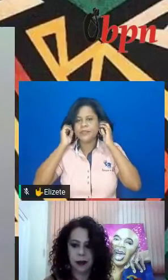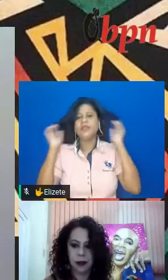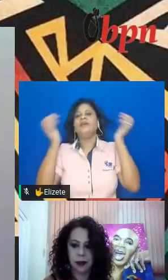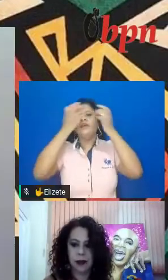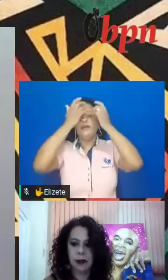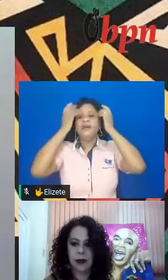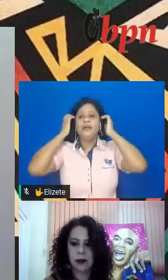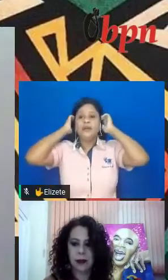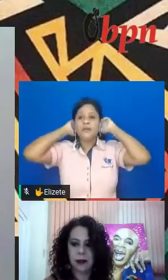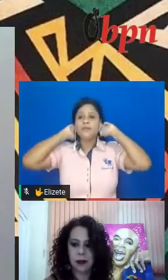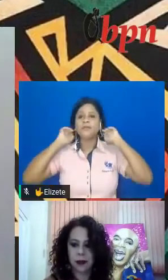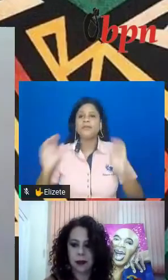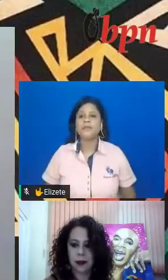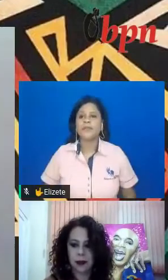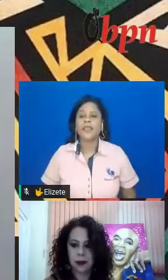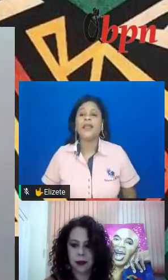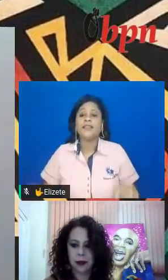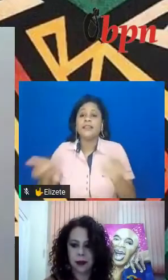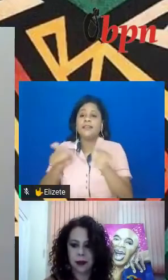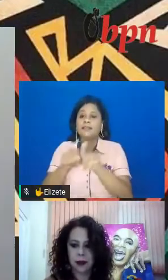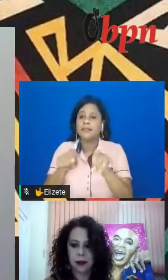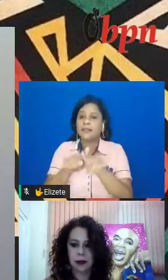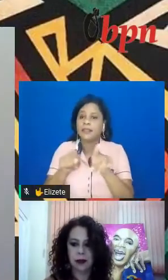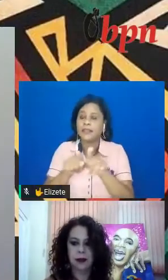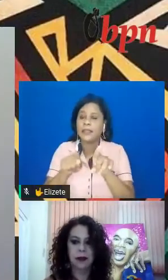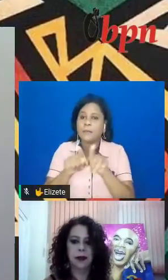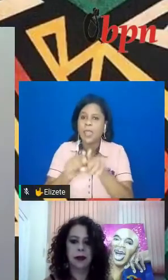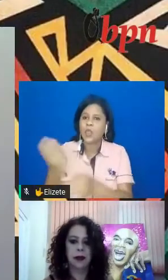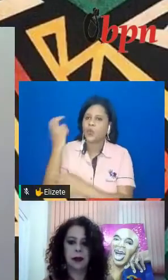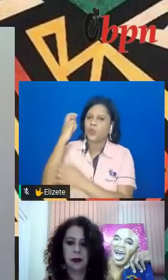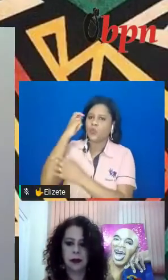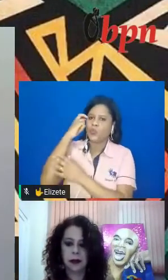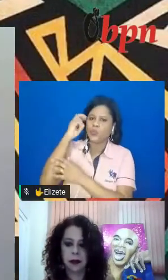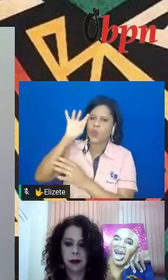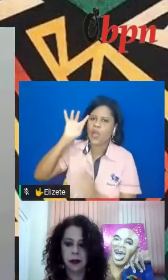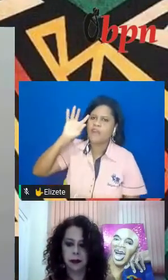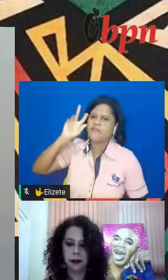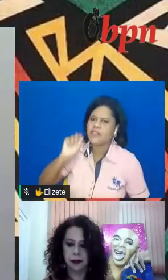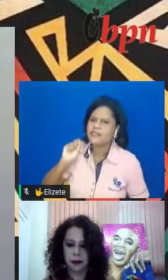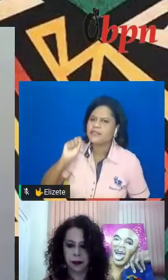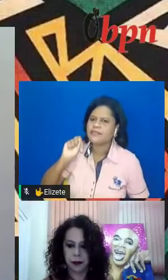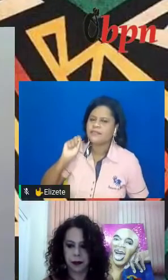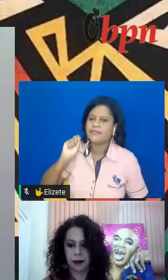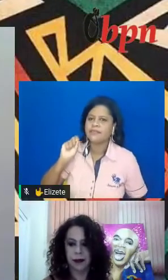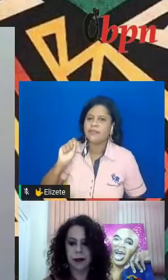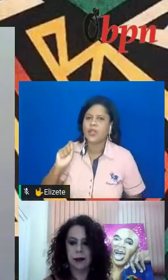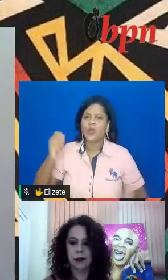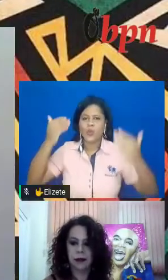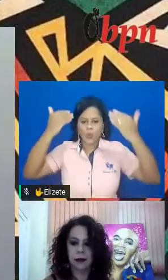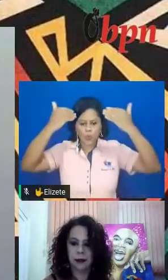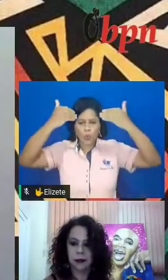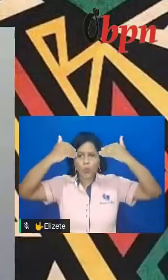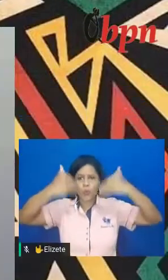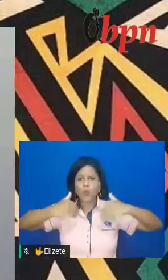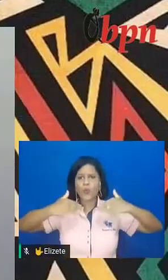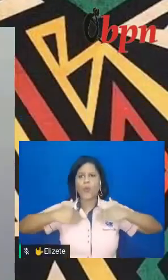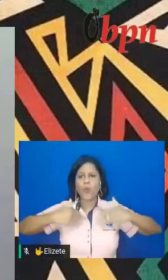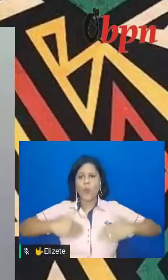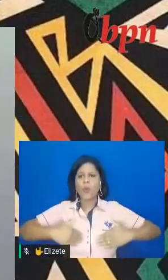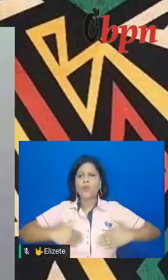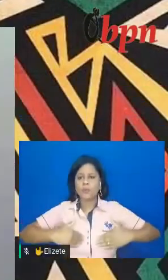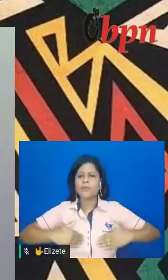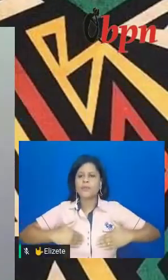afirmamos também, né, de acordo com as culturas africanas, que o corpo está